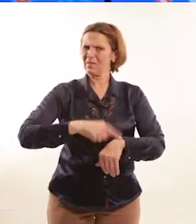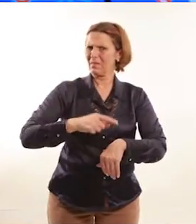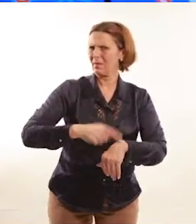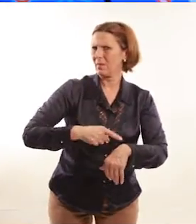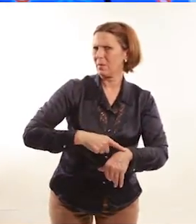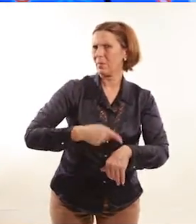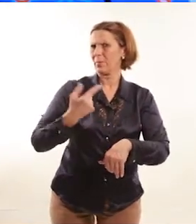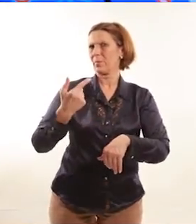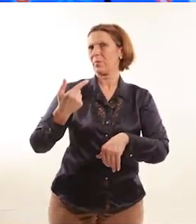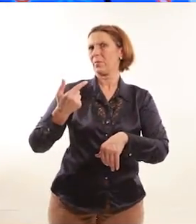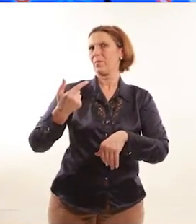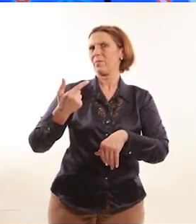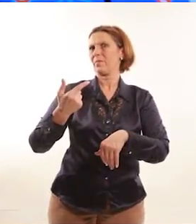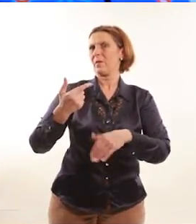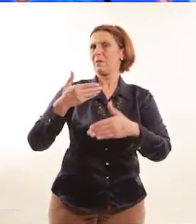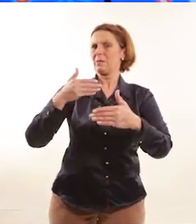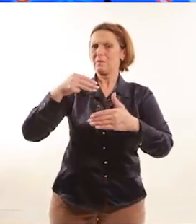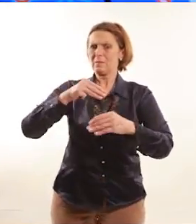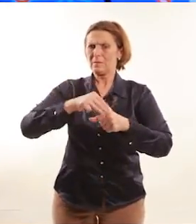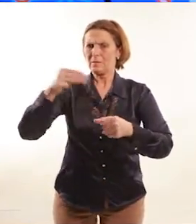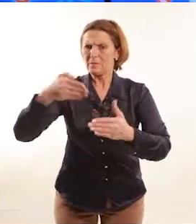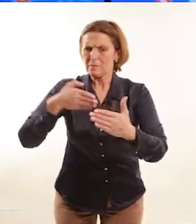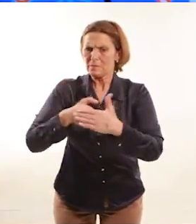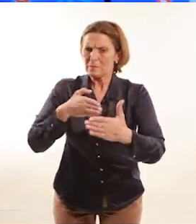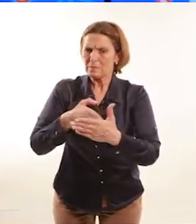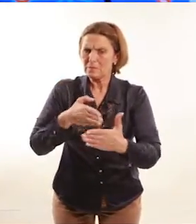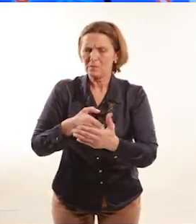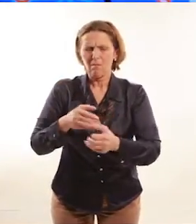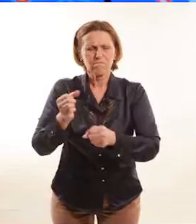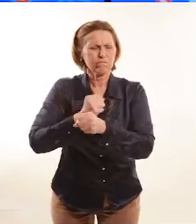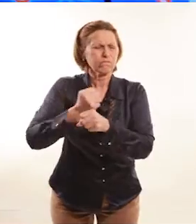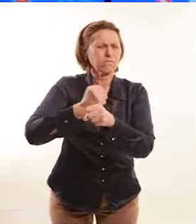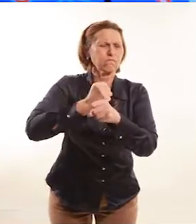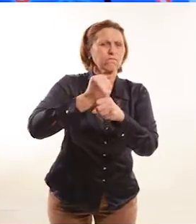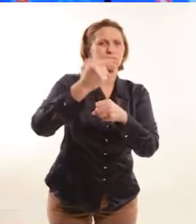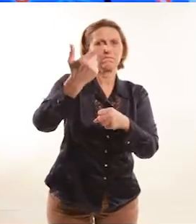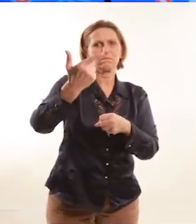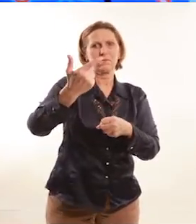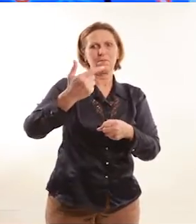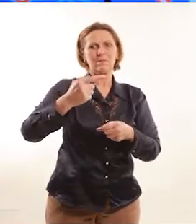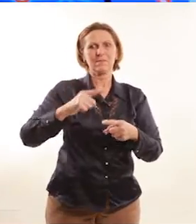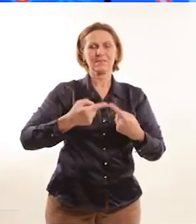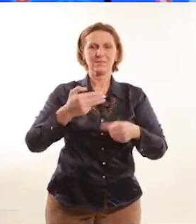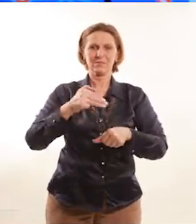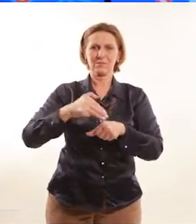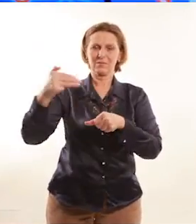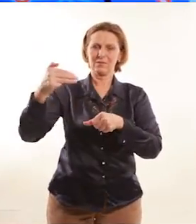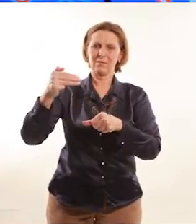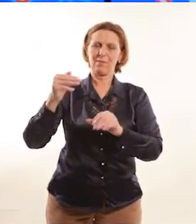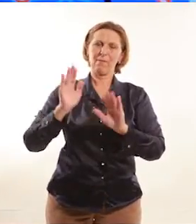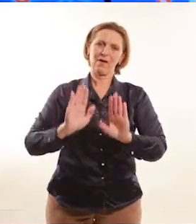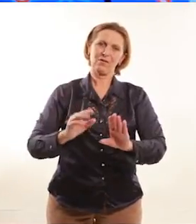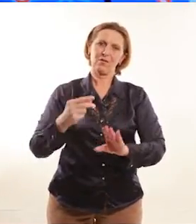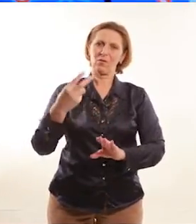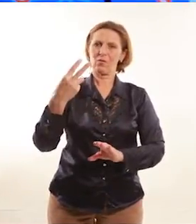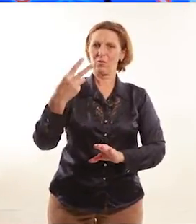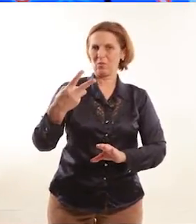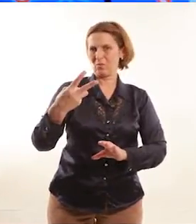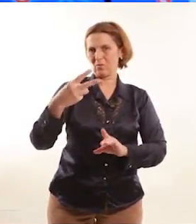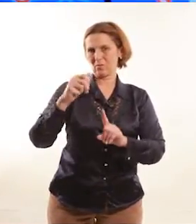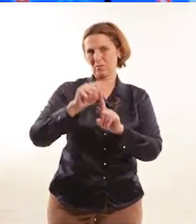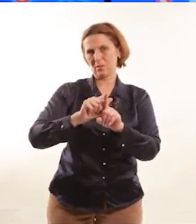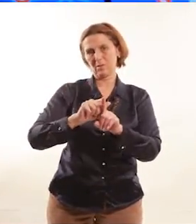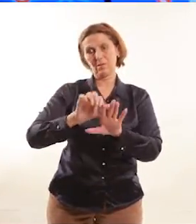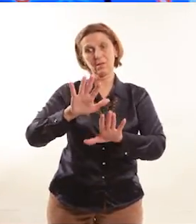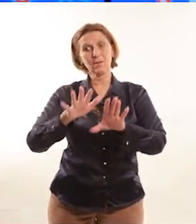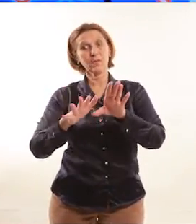ter municípios que têm o repasse bloqueado por anos. E tem municípios que param por 2 meses, depende muito do